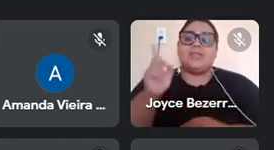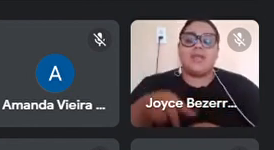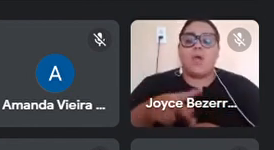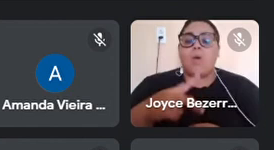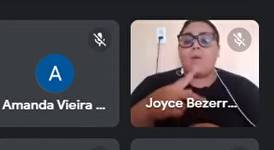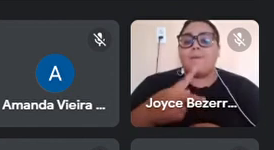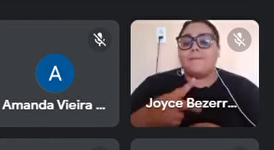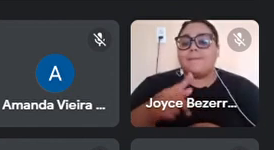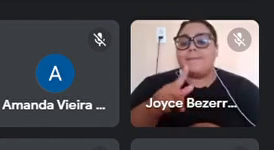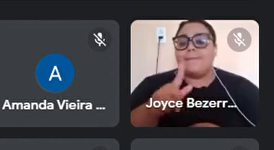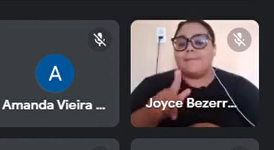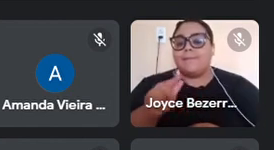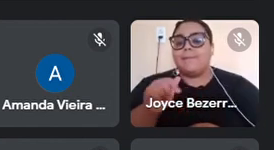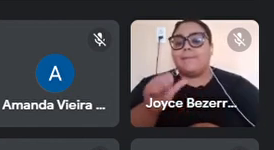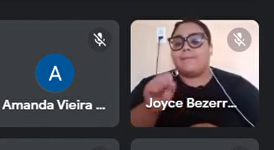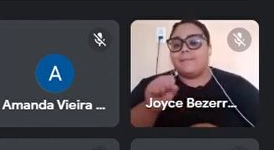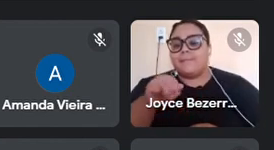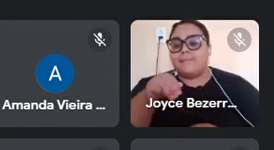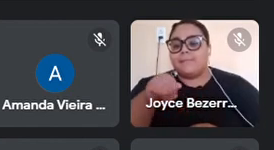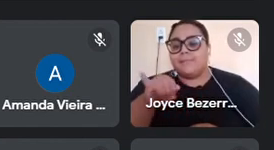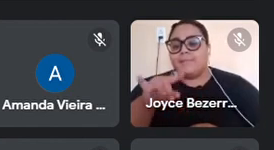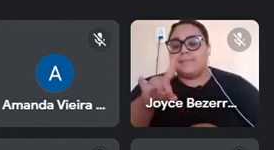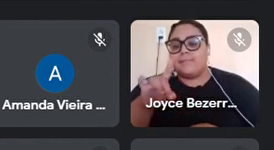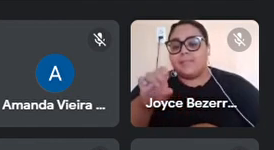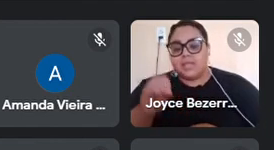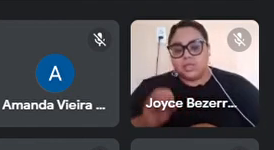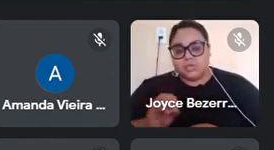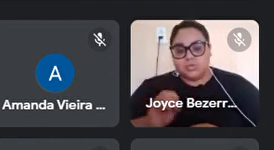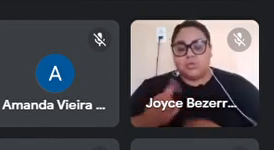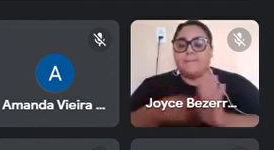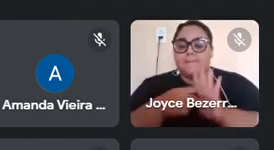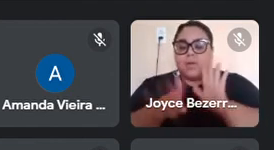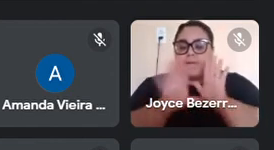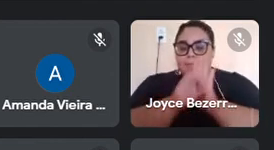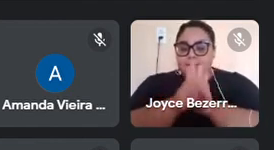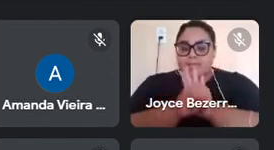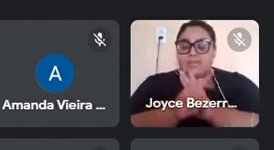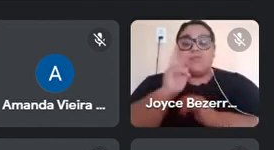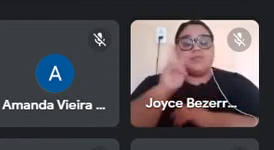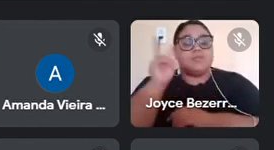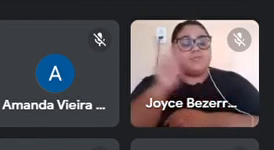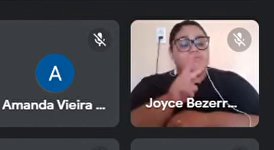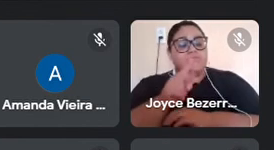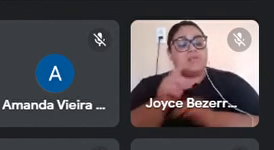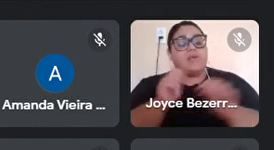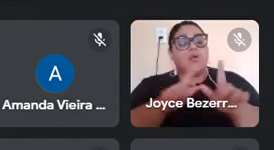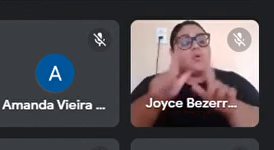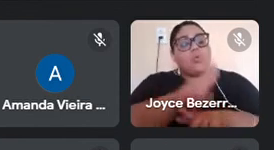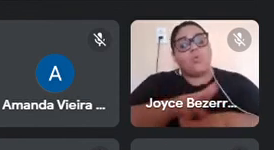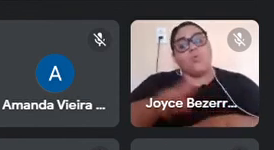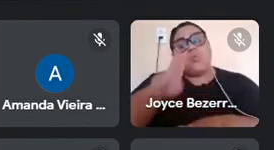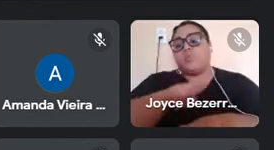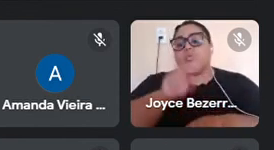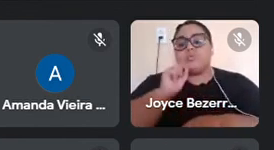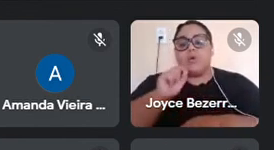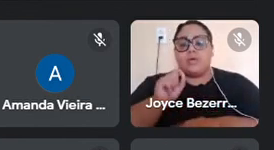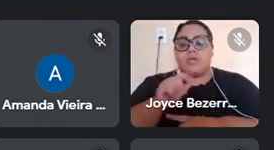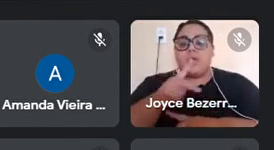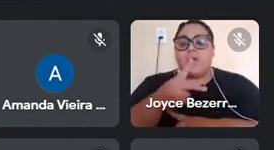certo? Bacteriano, enquanto aqui a gente vai usar um